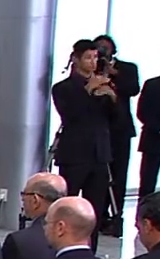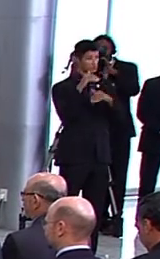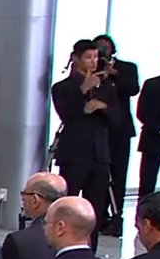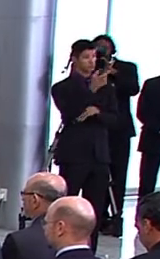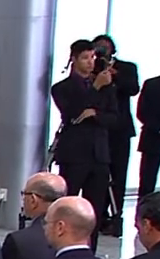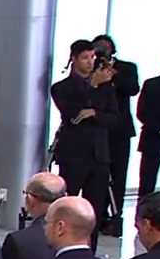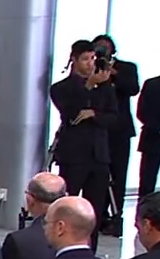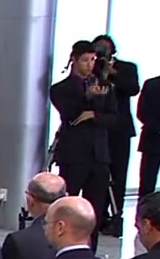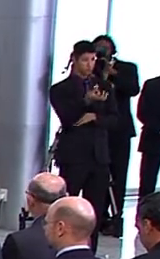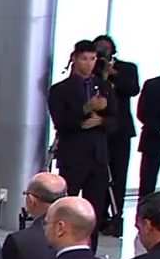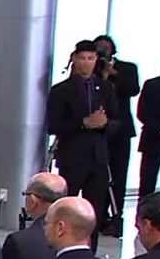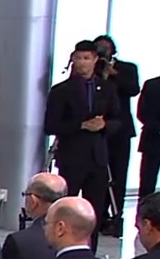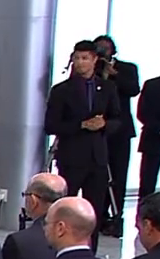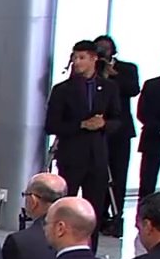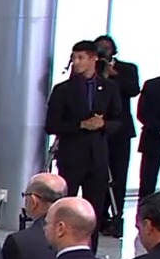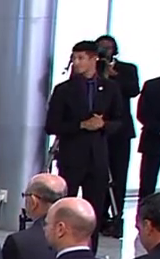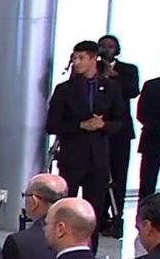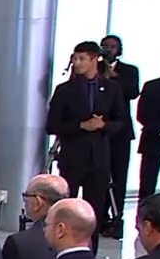2015-2016.